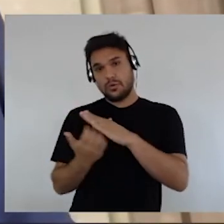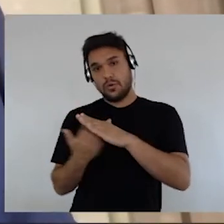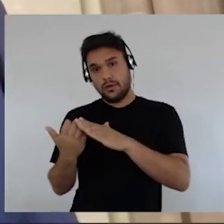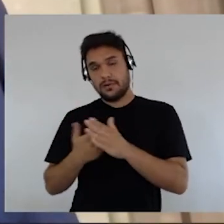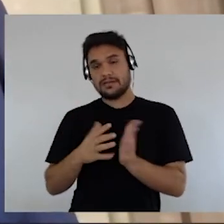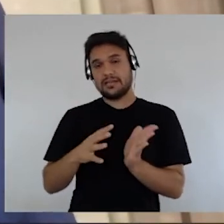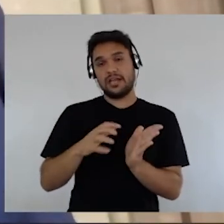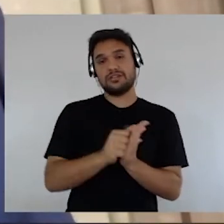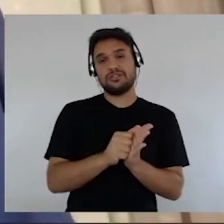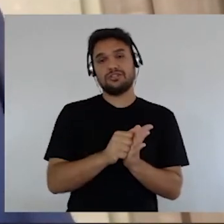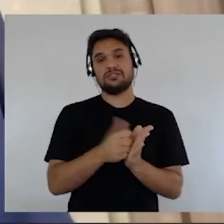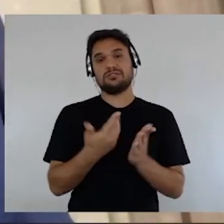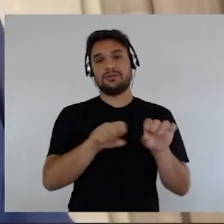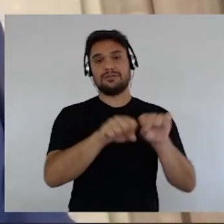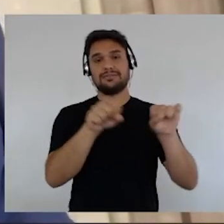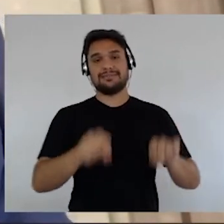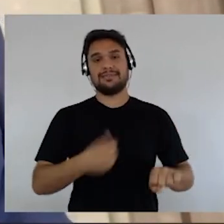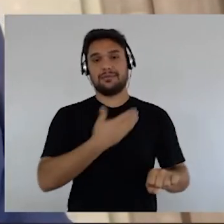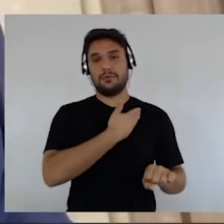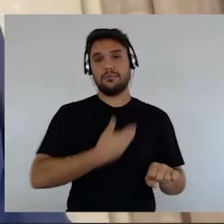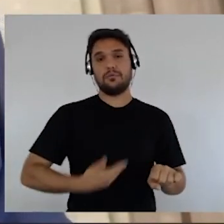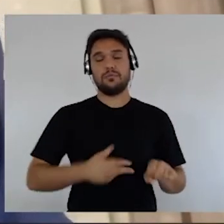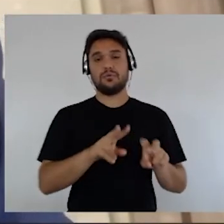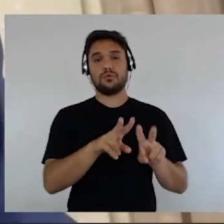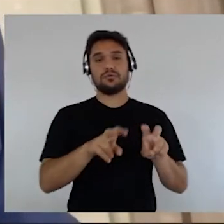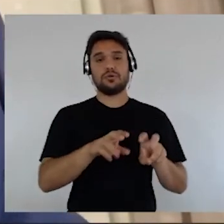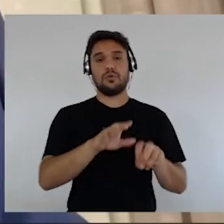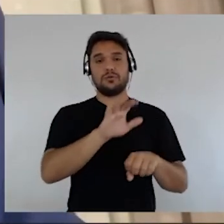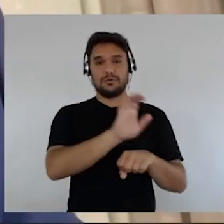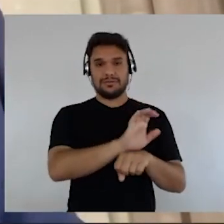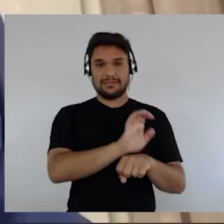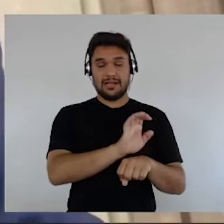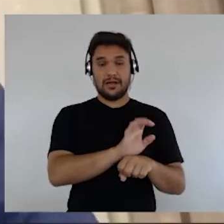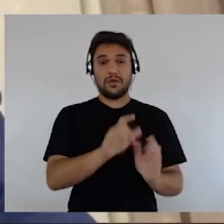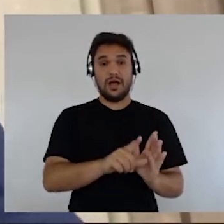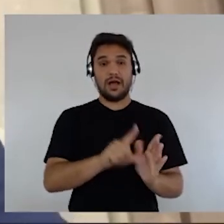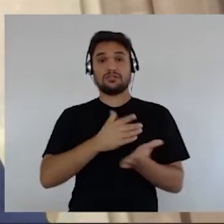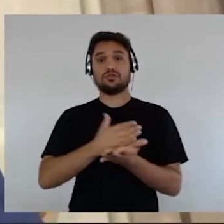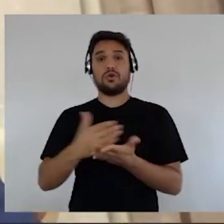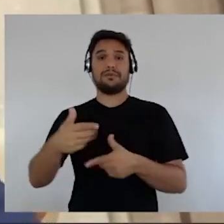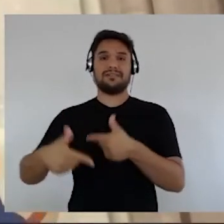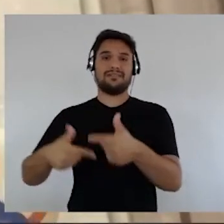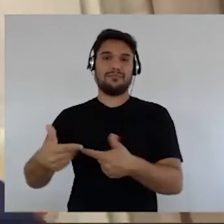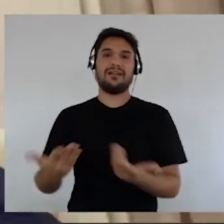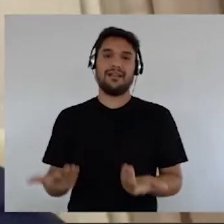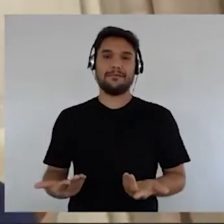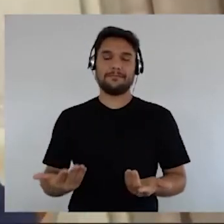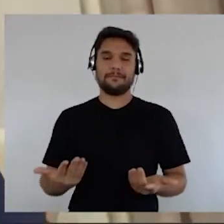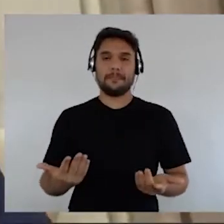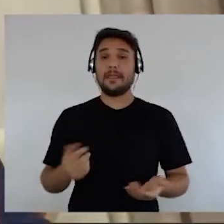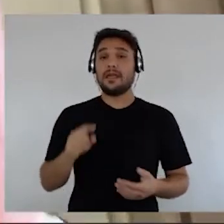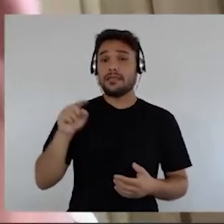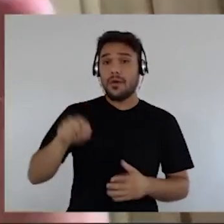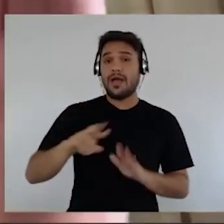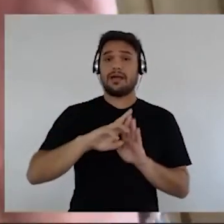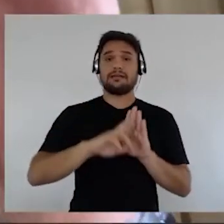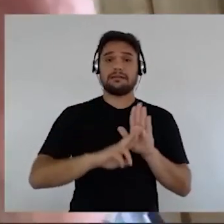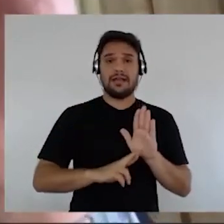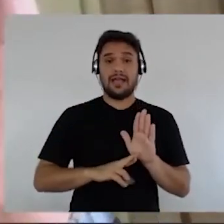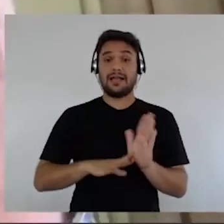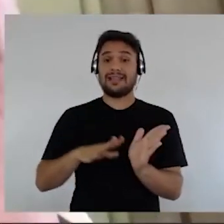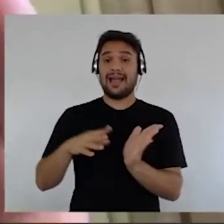registro público de empresas mercantis da respectiva sede antes do início de sua atividade. Então, essa regra da